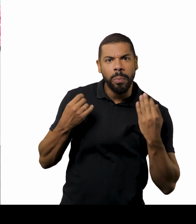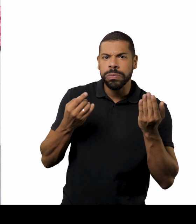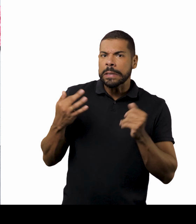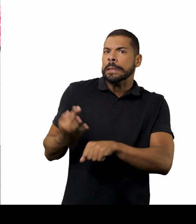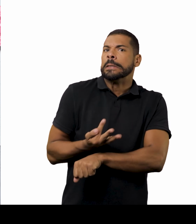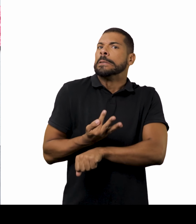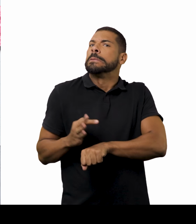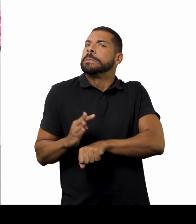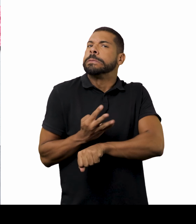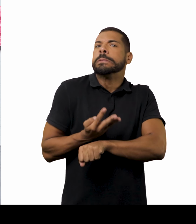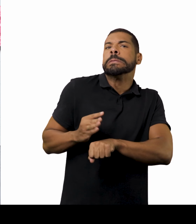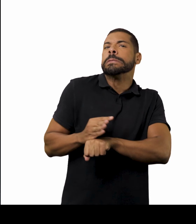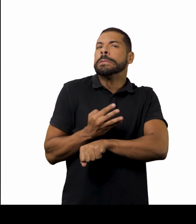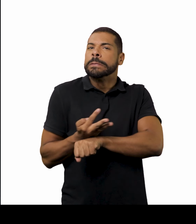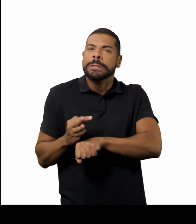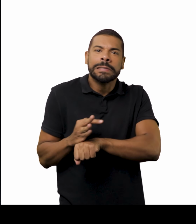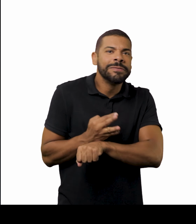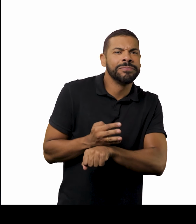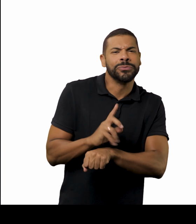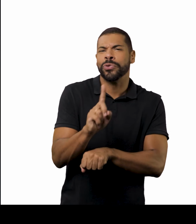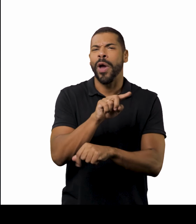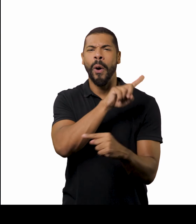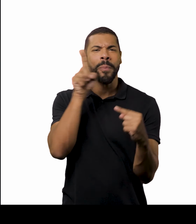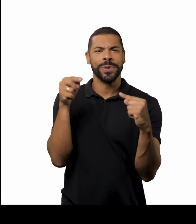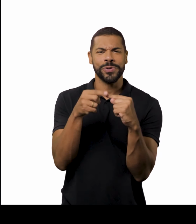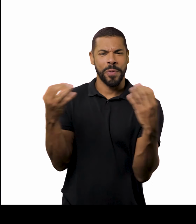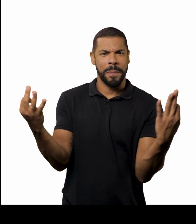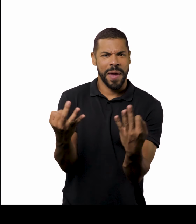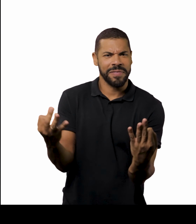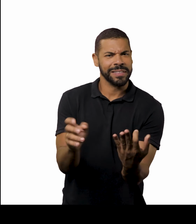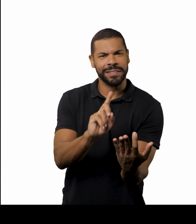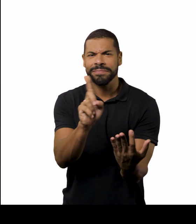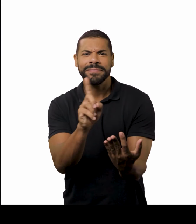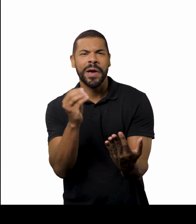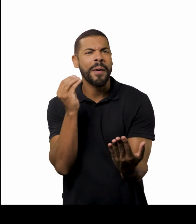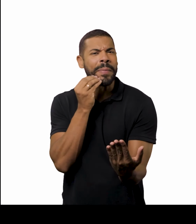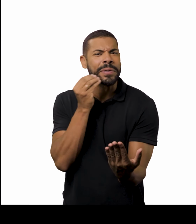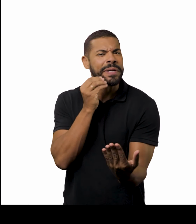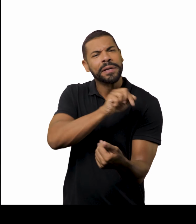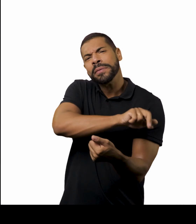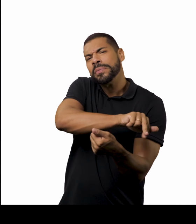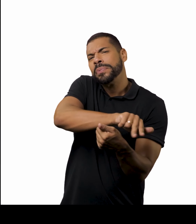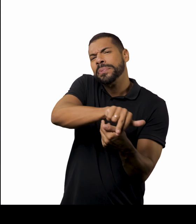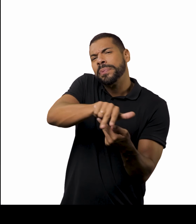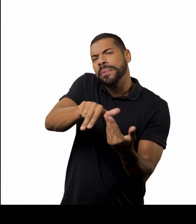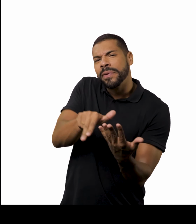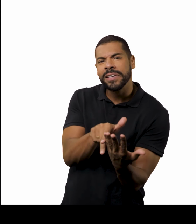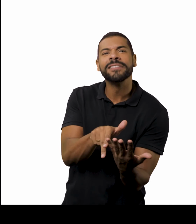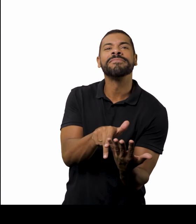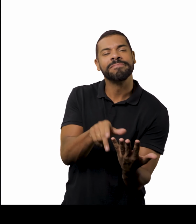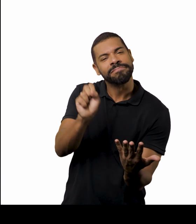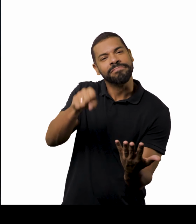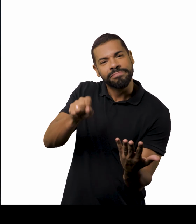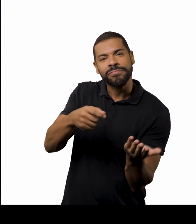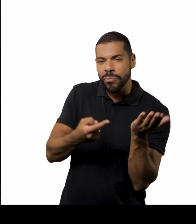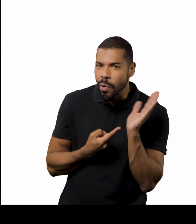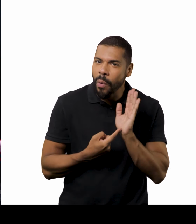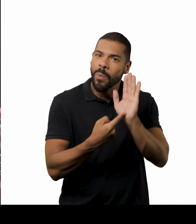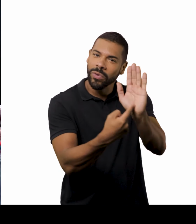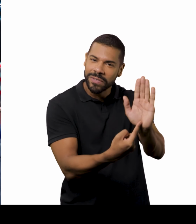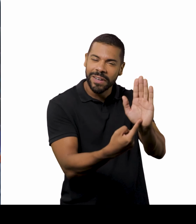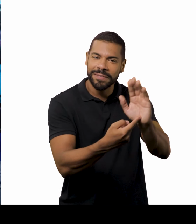trabalho que incomoda, esse trabalho que não busca perfeição, esse trabalho que traz também outras possibilidades de quebrar o que está estabelecido